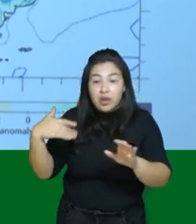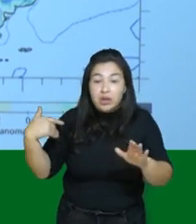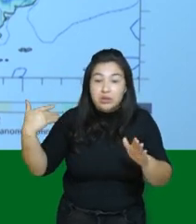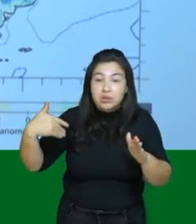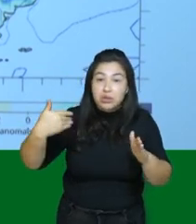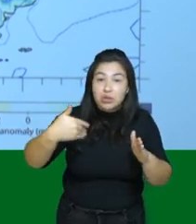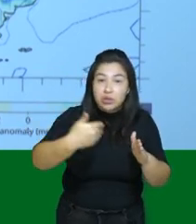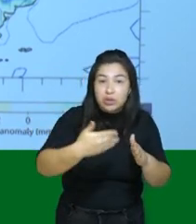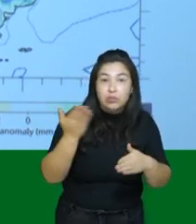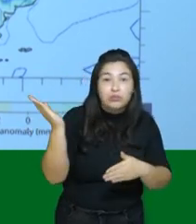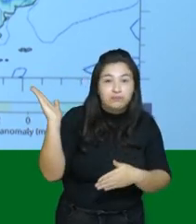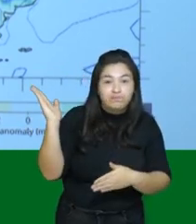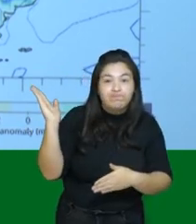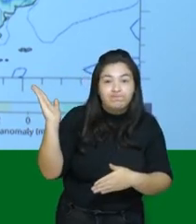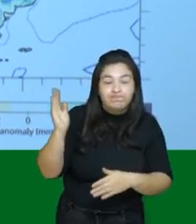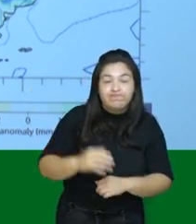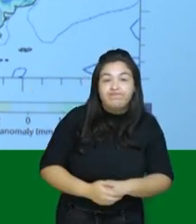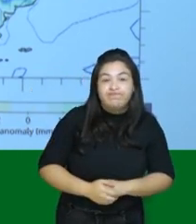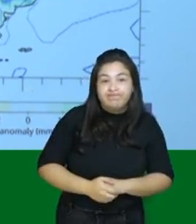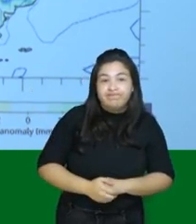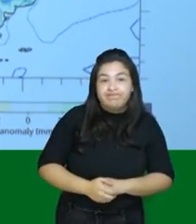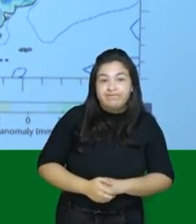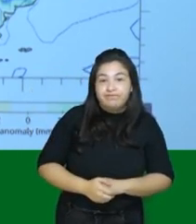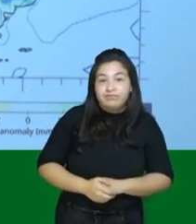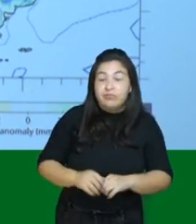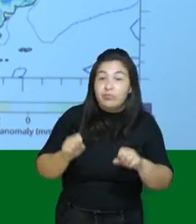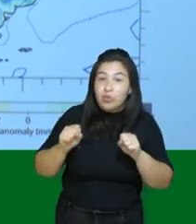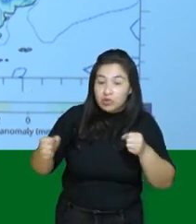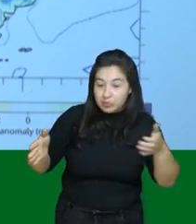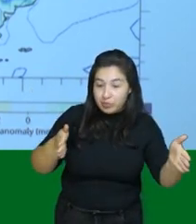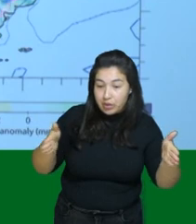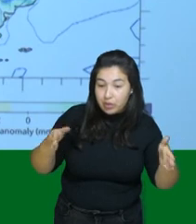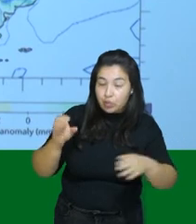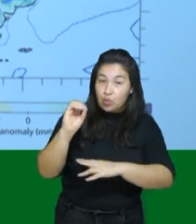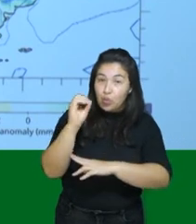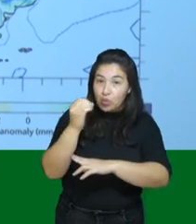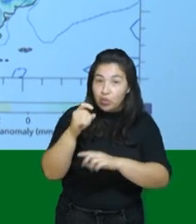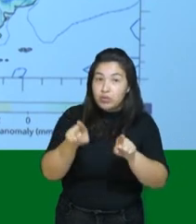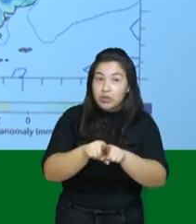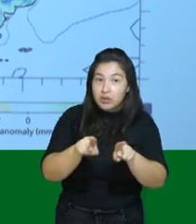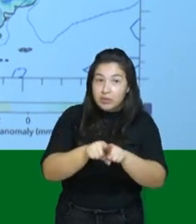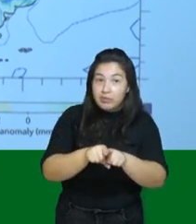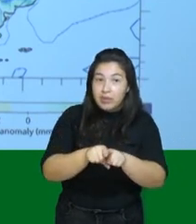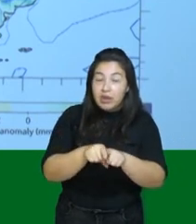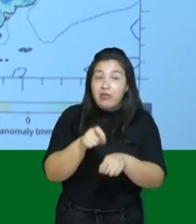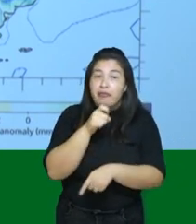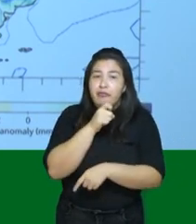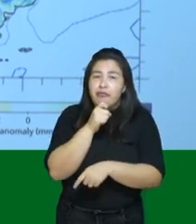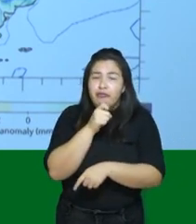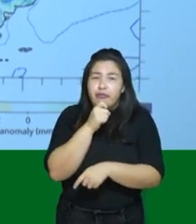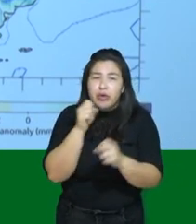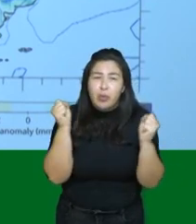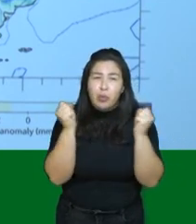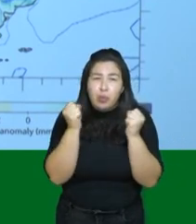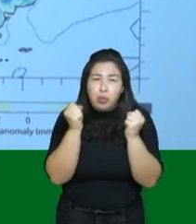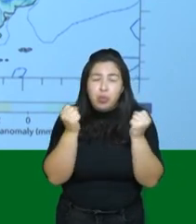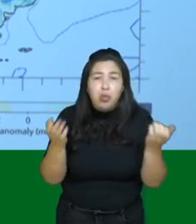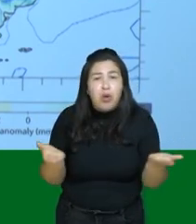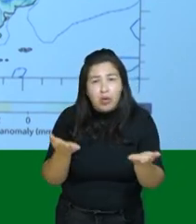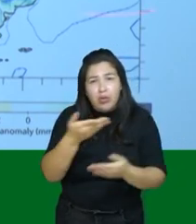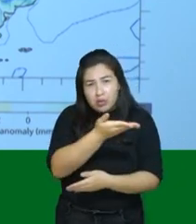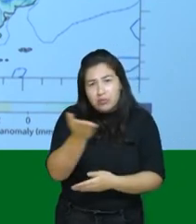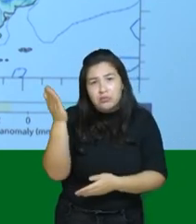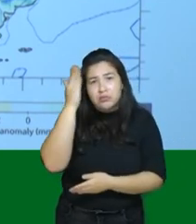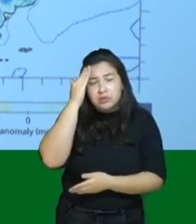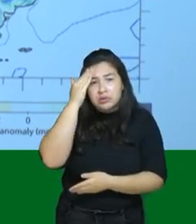esse. Tá? E a gente espera isso ocorrer no outono e inverno, que é quando entra as frentes frias, exatamente tudo que agora vocês sabem